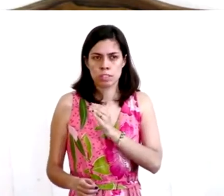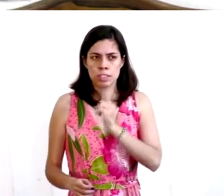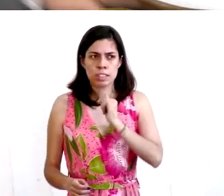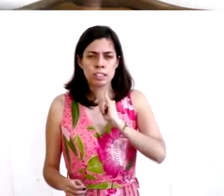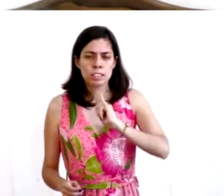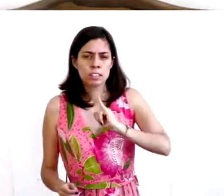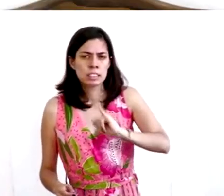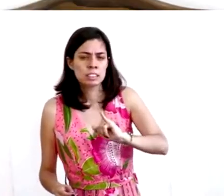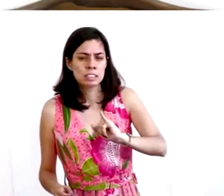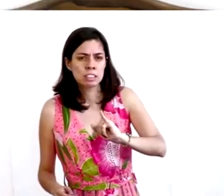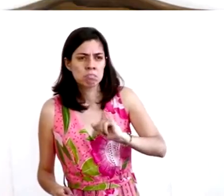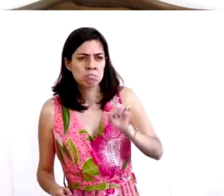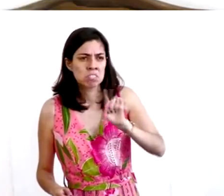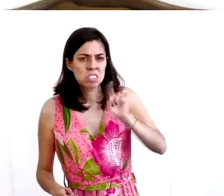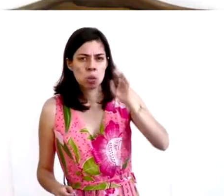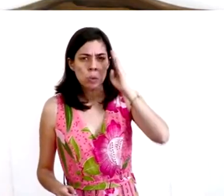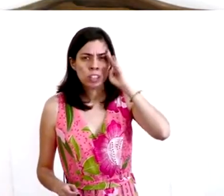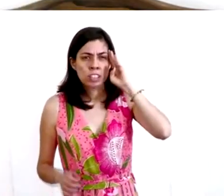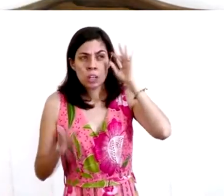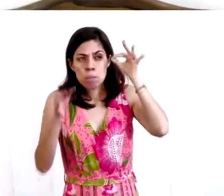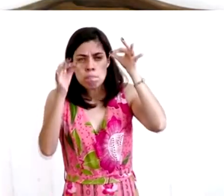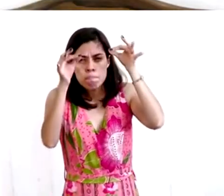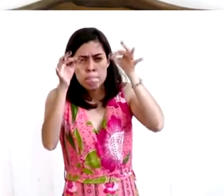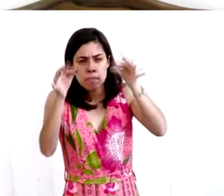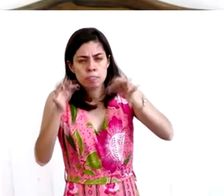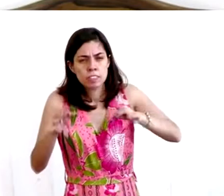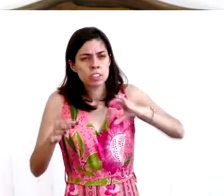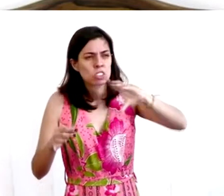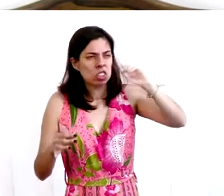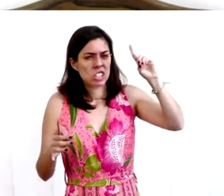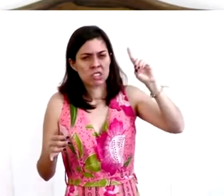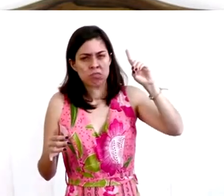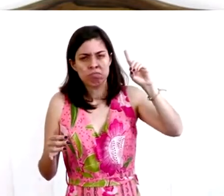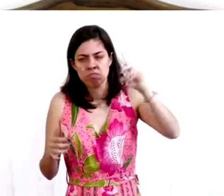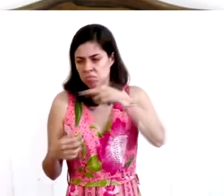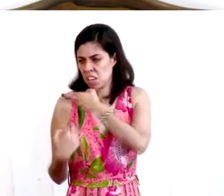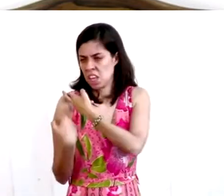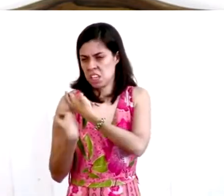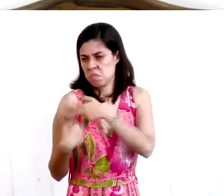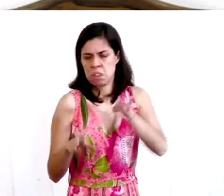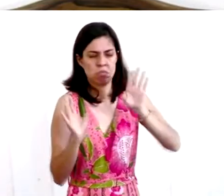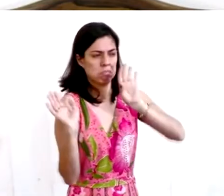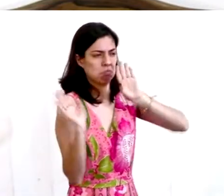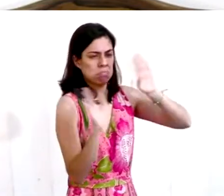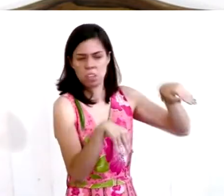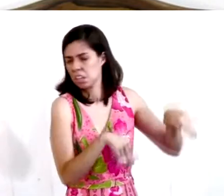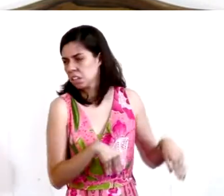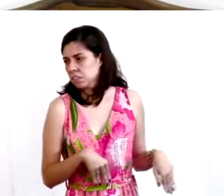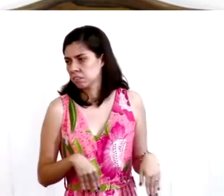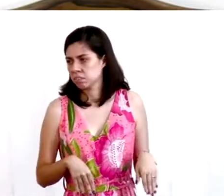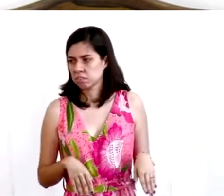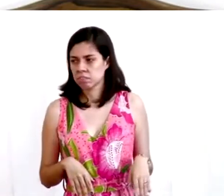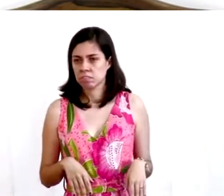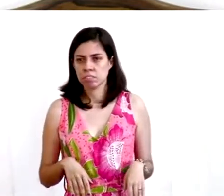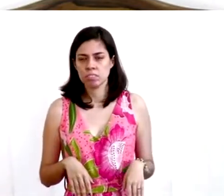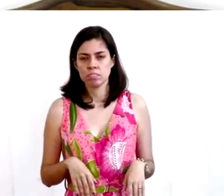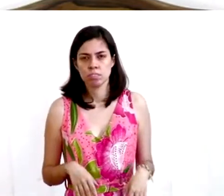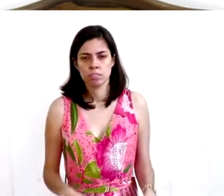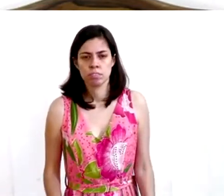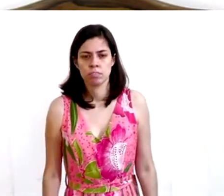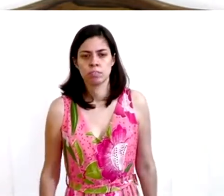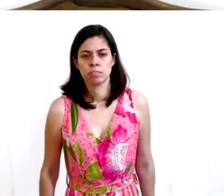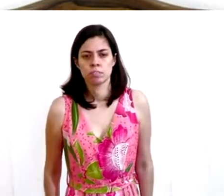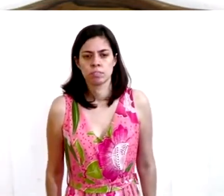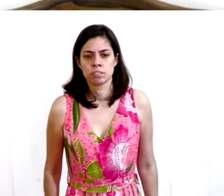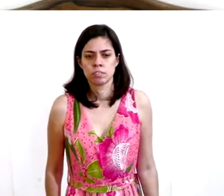compreende esse nível de perfeição, mais irreverência, mais negligência, mais